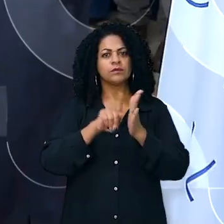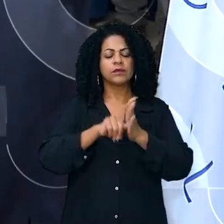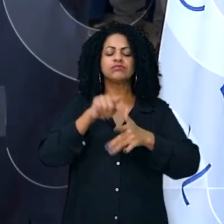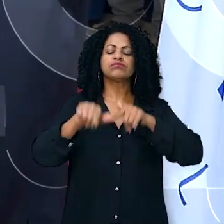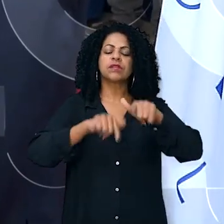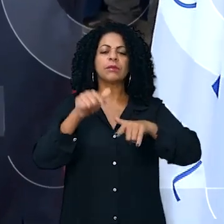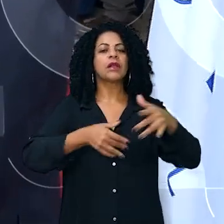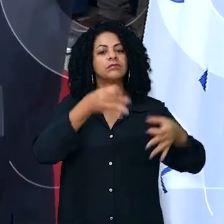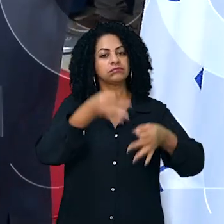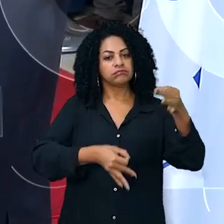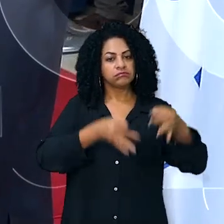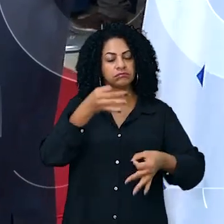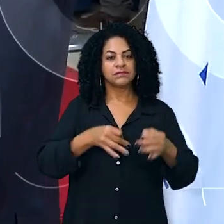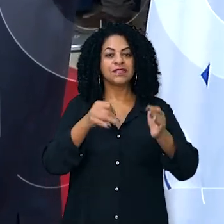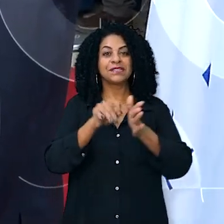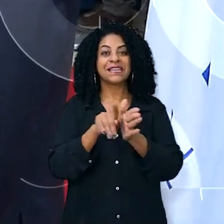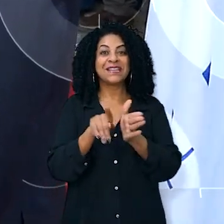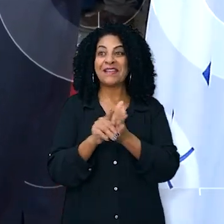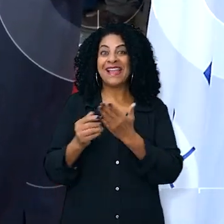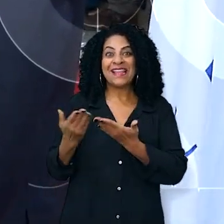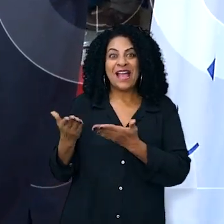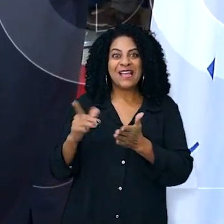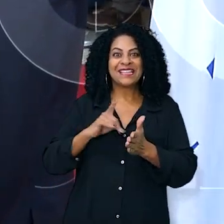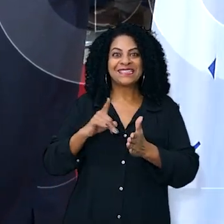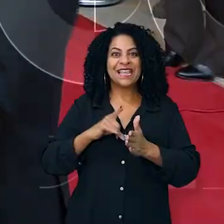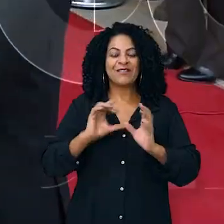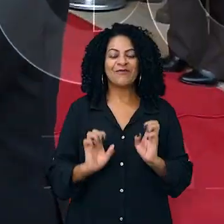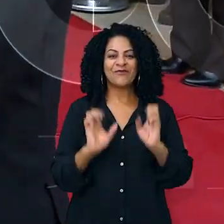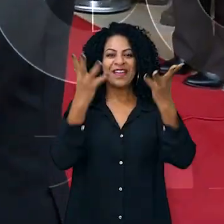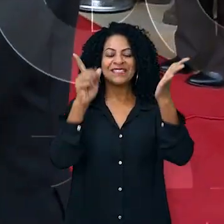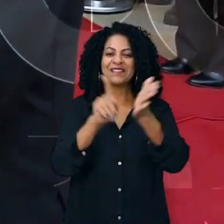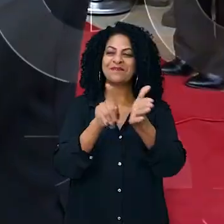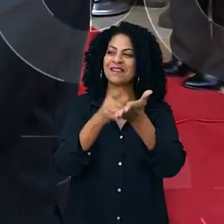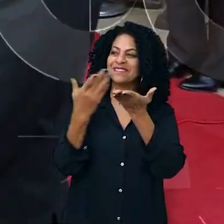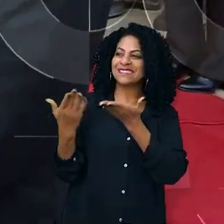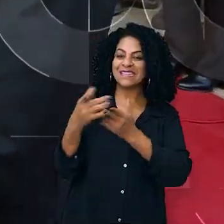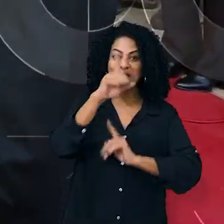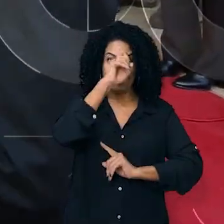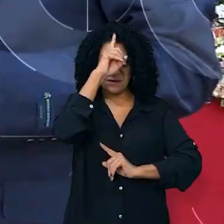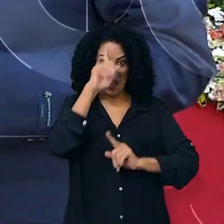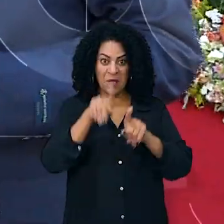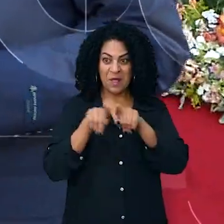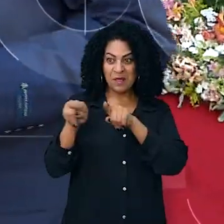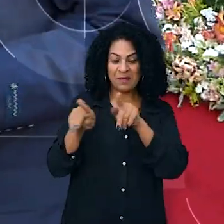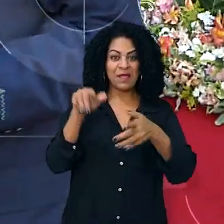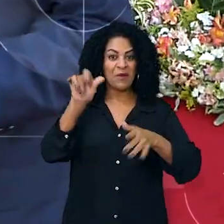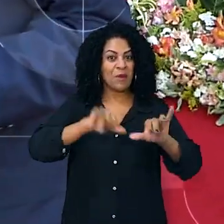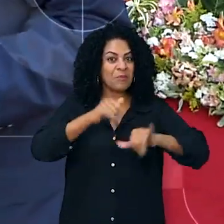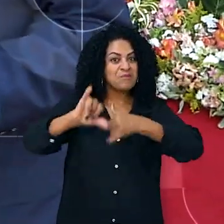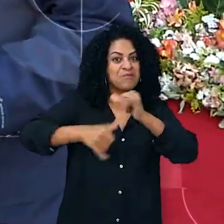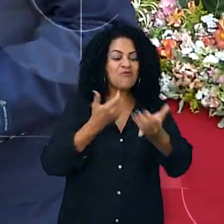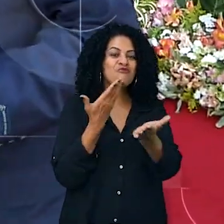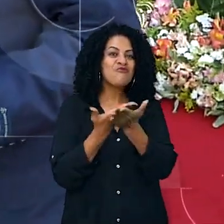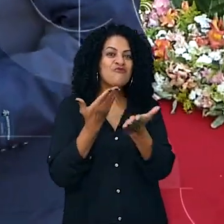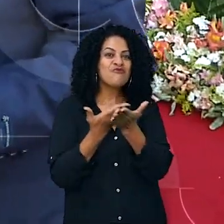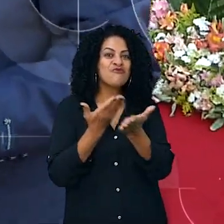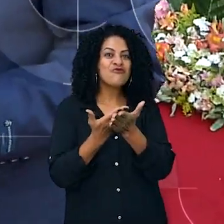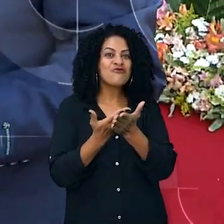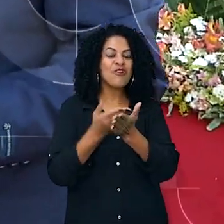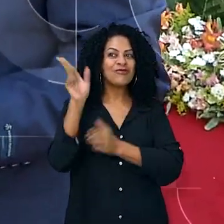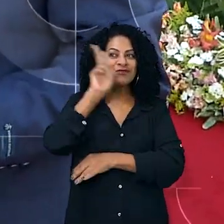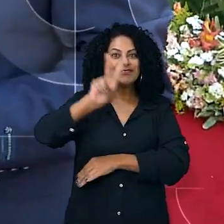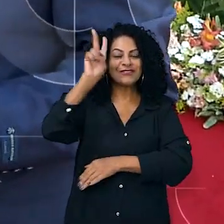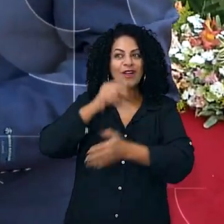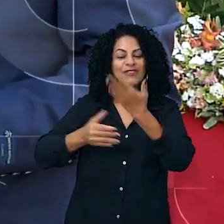A Orquestra Sinfônica do Teatro Nacional Cláudio Santoro, o Hospital de Amor e o Laboratório de Estudos de História dos Mundos